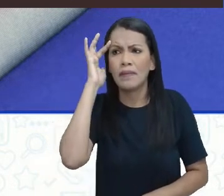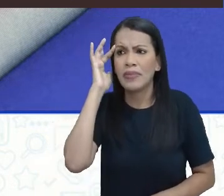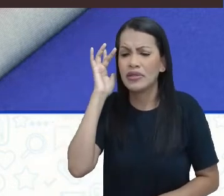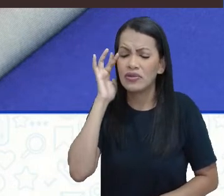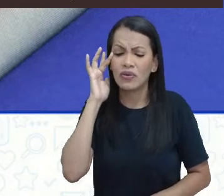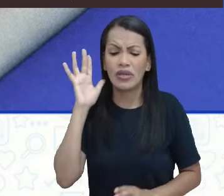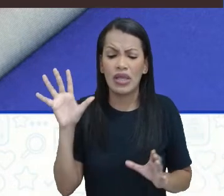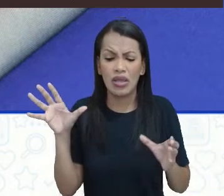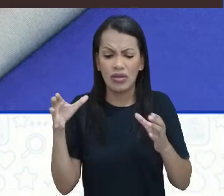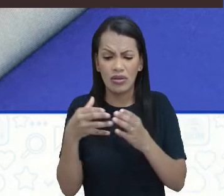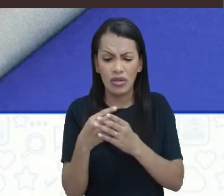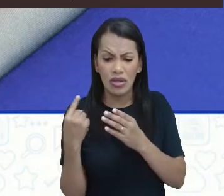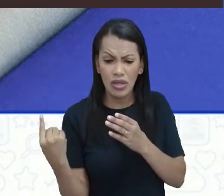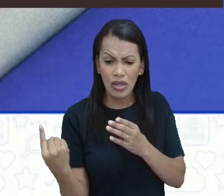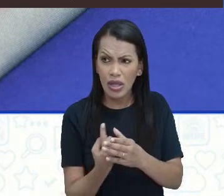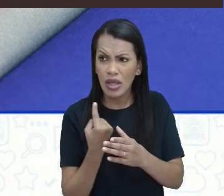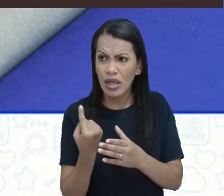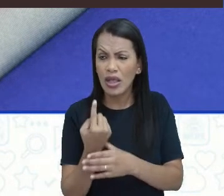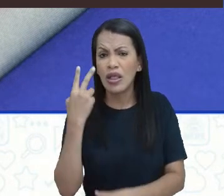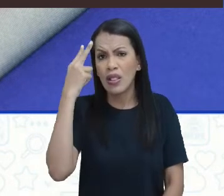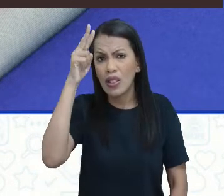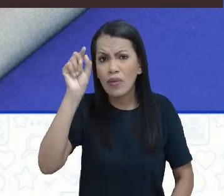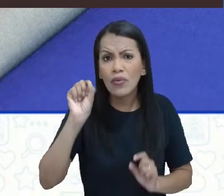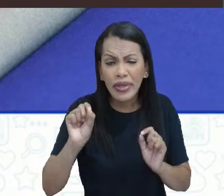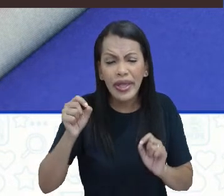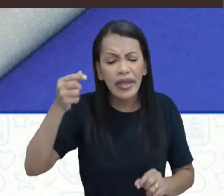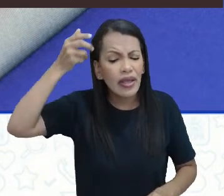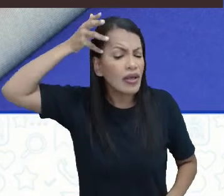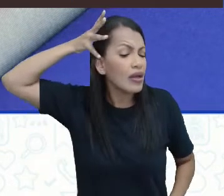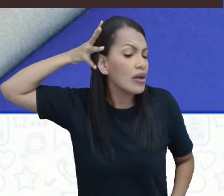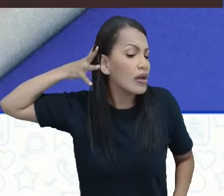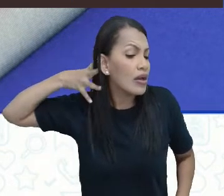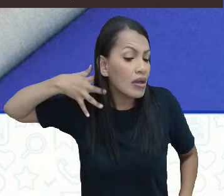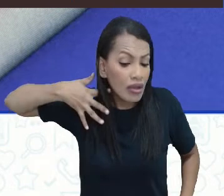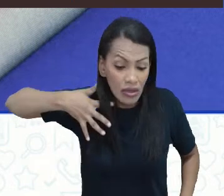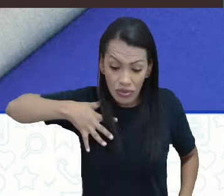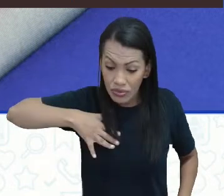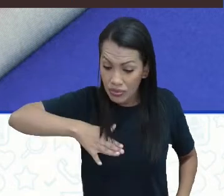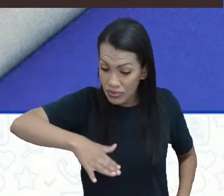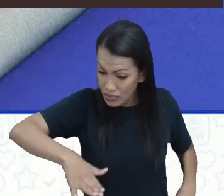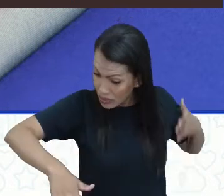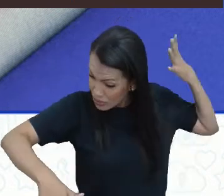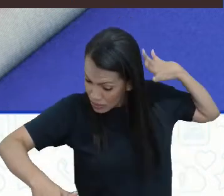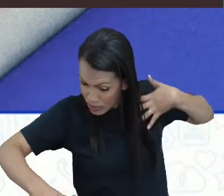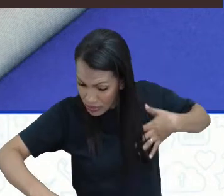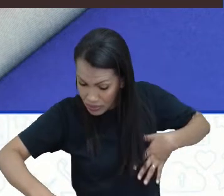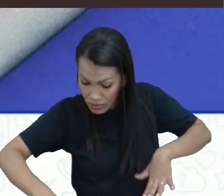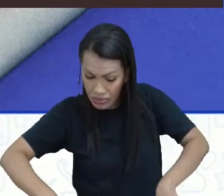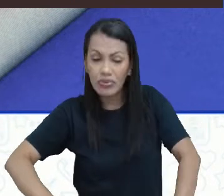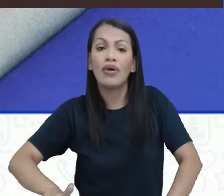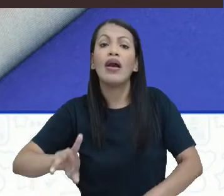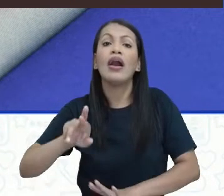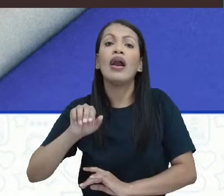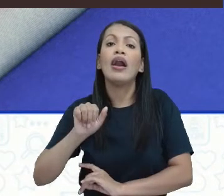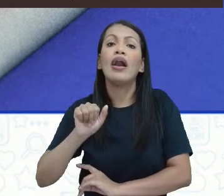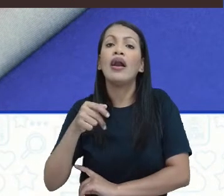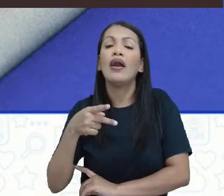da mais alta torre, lembra quem? Rapunzel. Rapunzel. Aprisionada lá em cima, né?